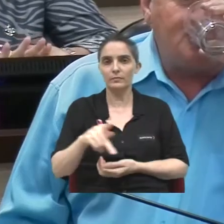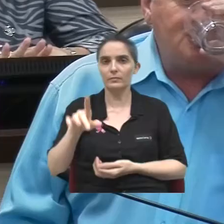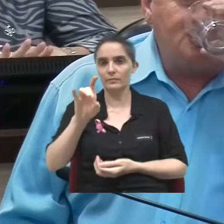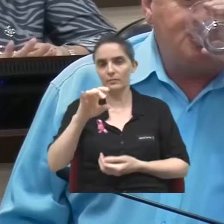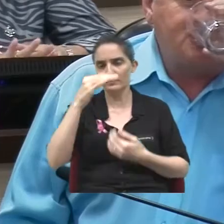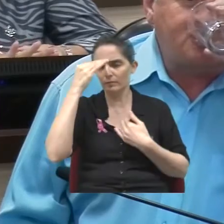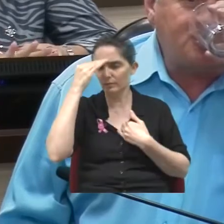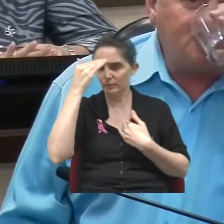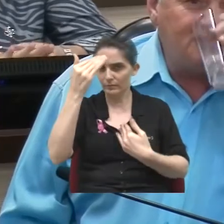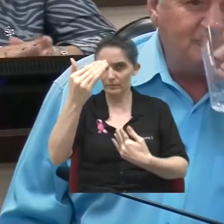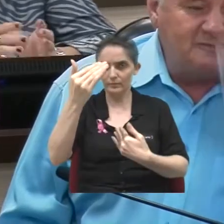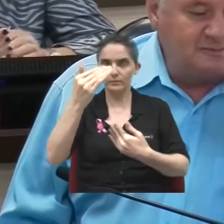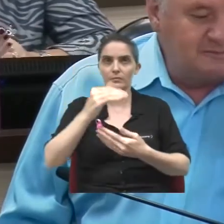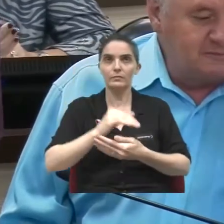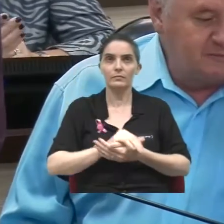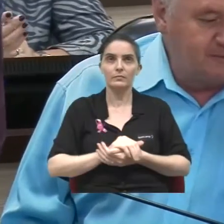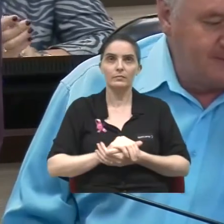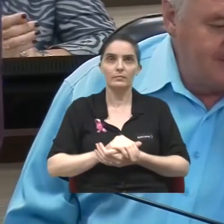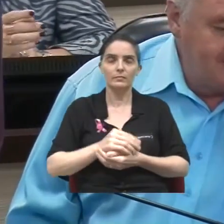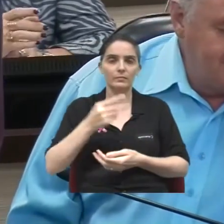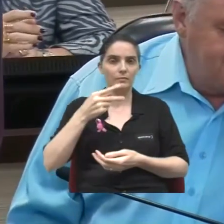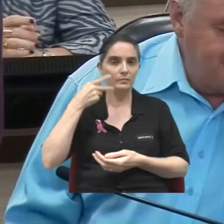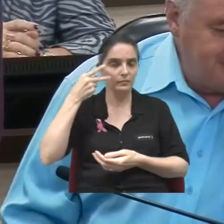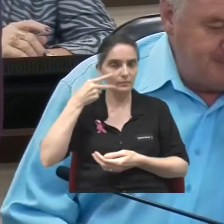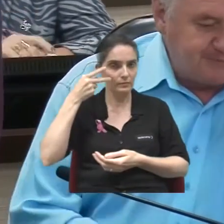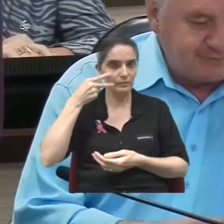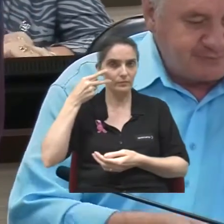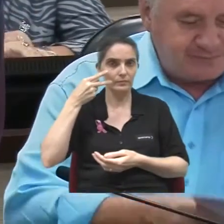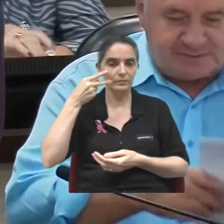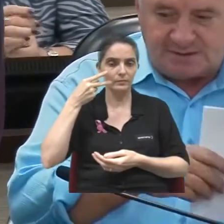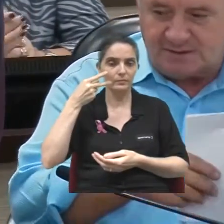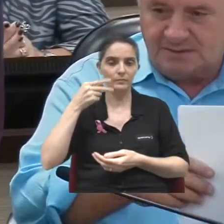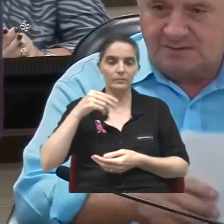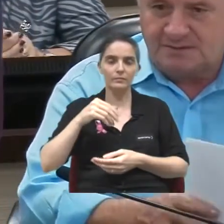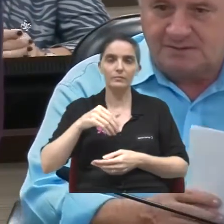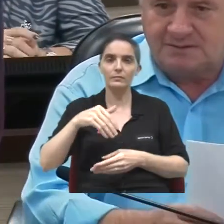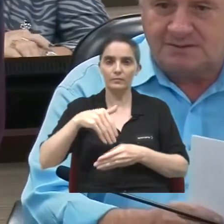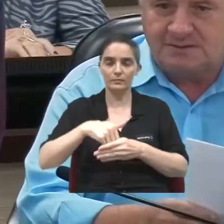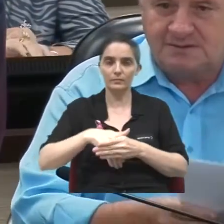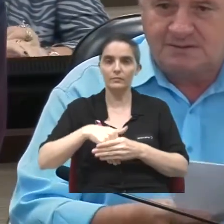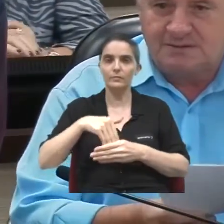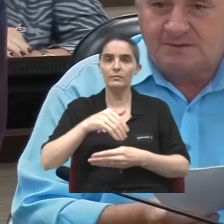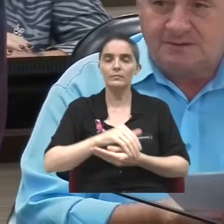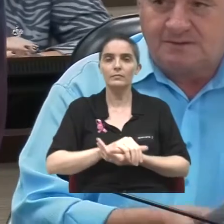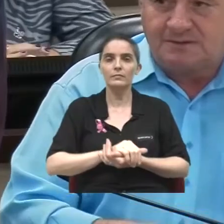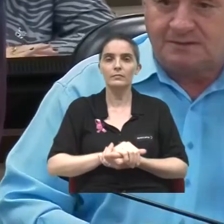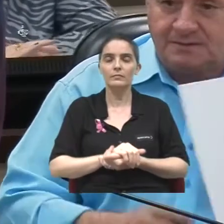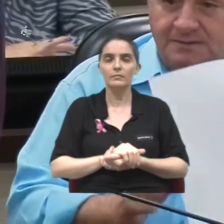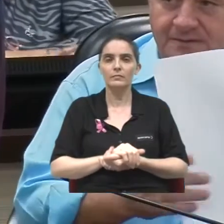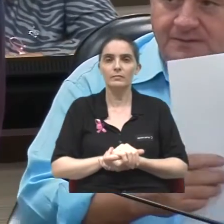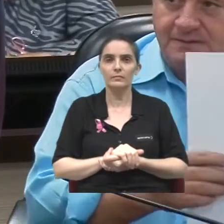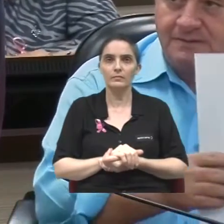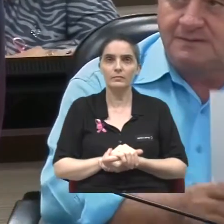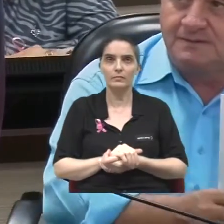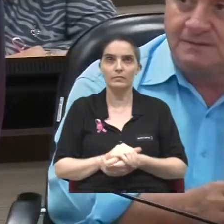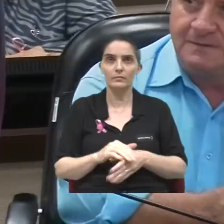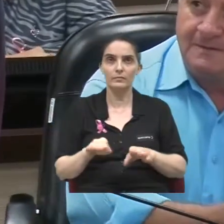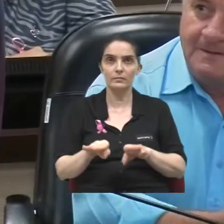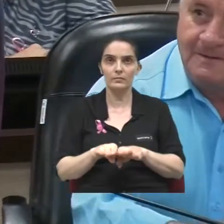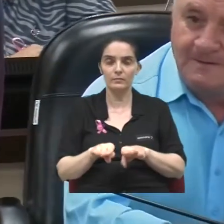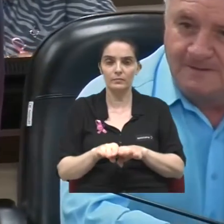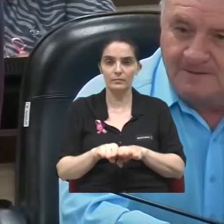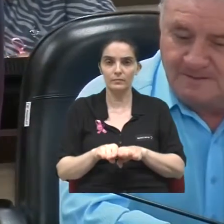aos nobres pares que nos acompanharam na votação desse projeto e vou deixar para